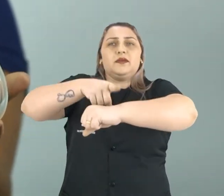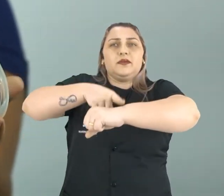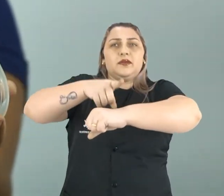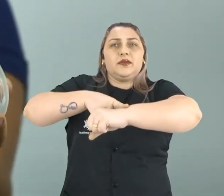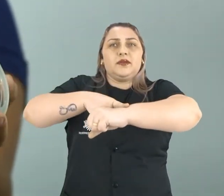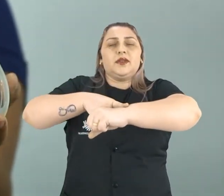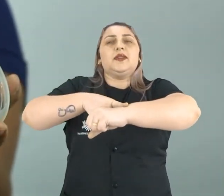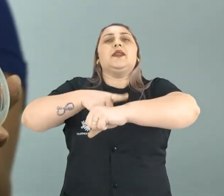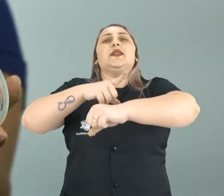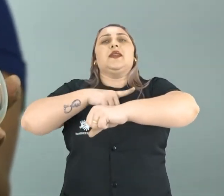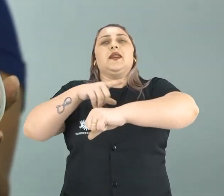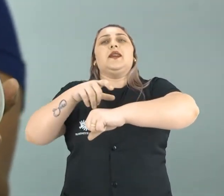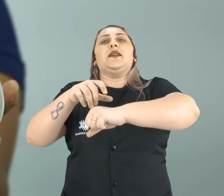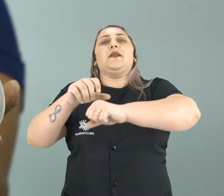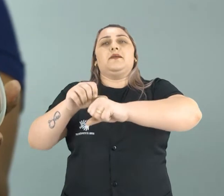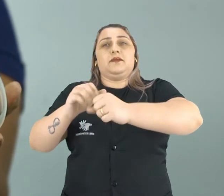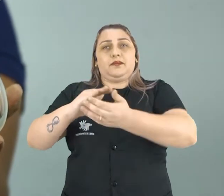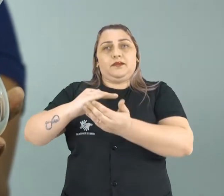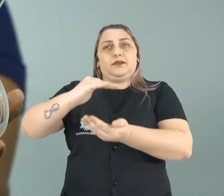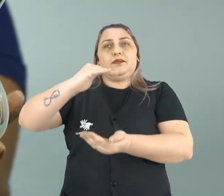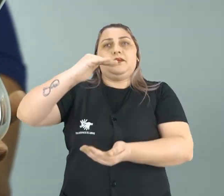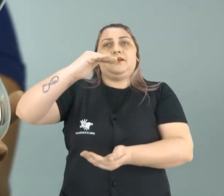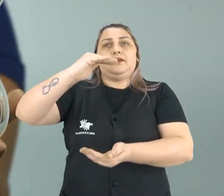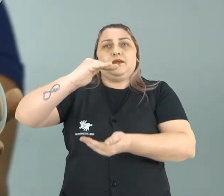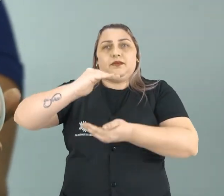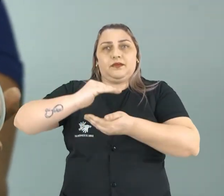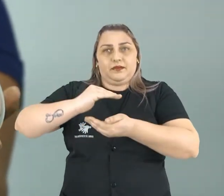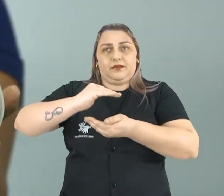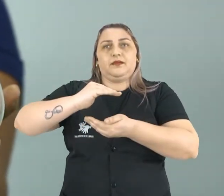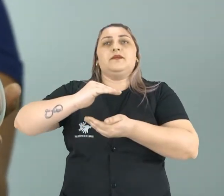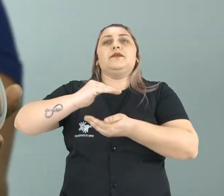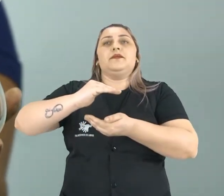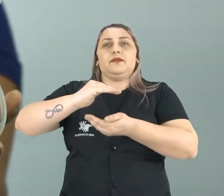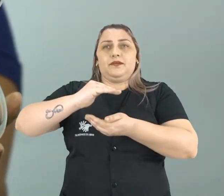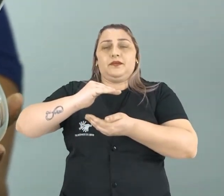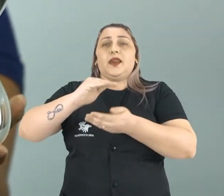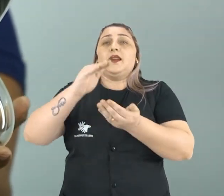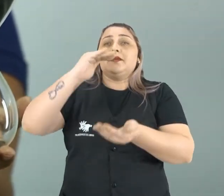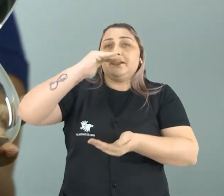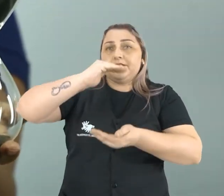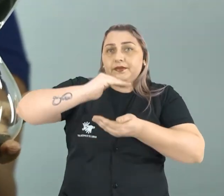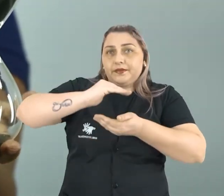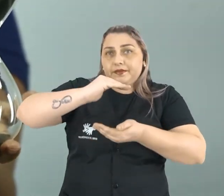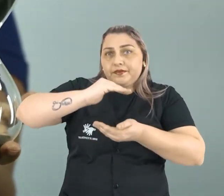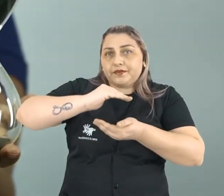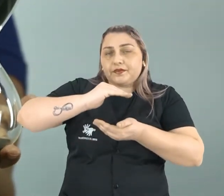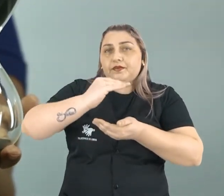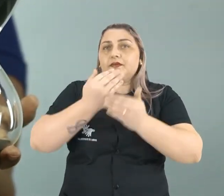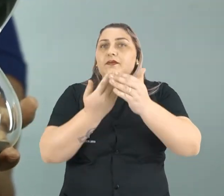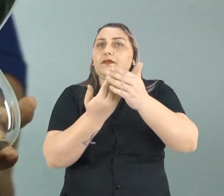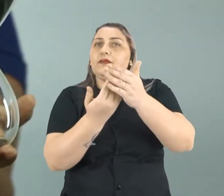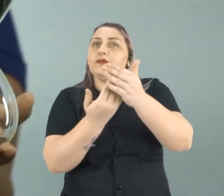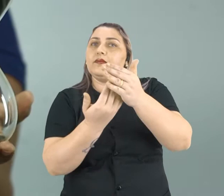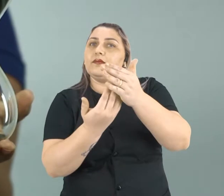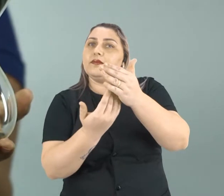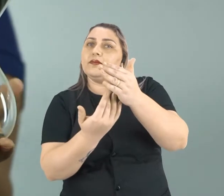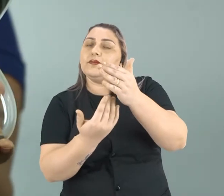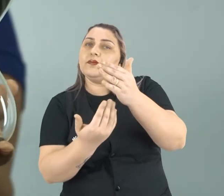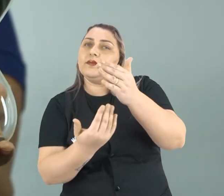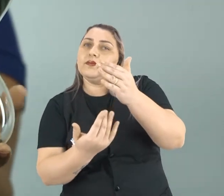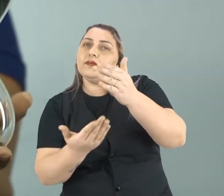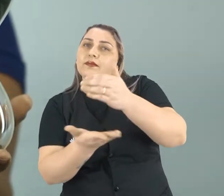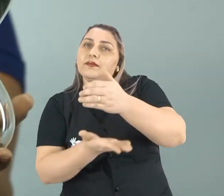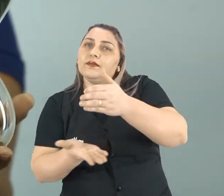Existem ampulhetas maiores e menores. As menores a areia passa para o outro lado